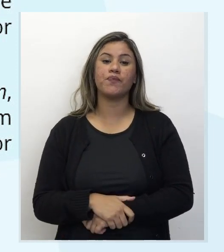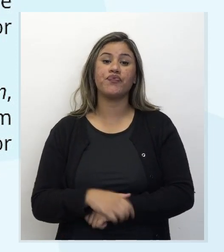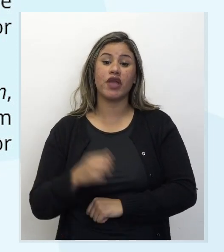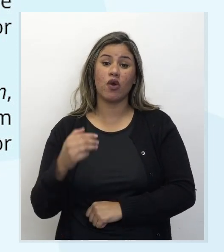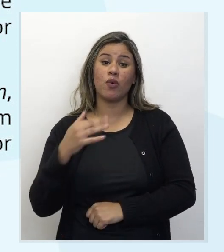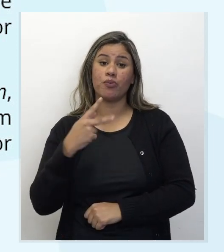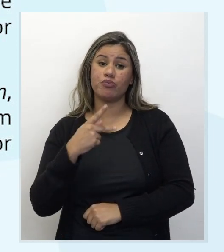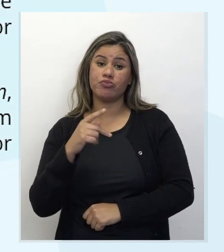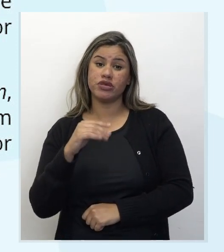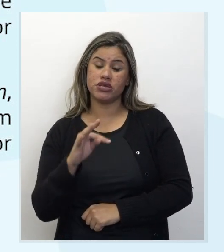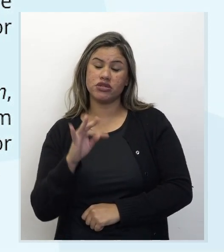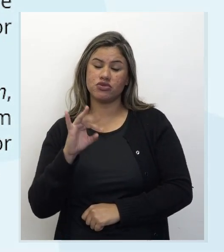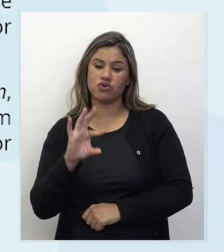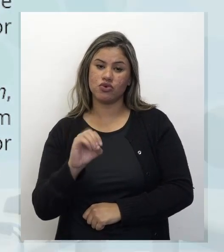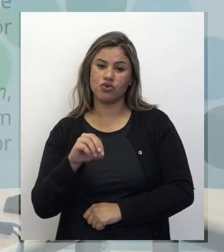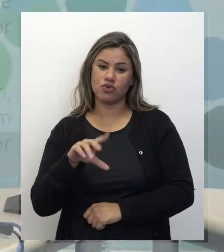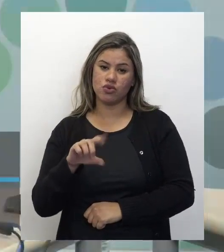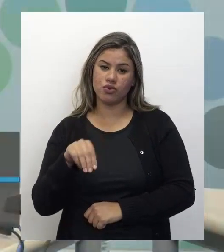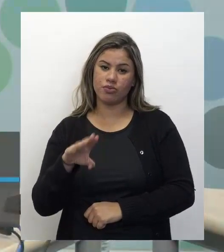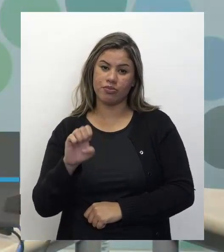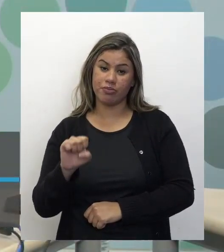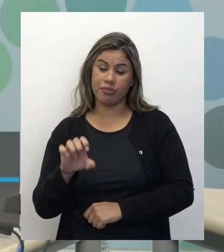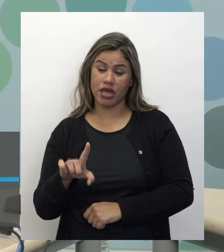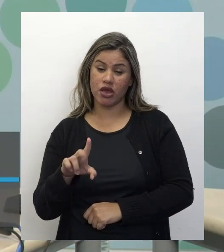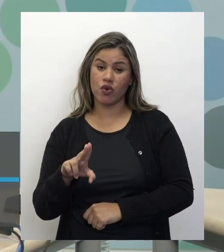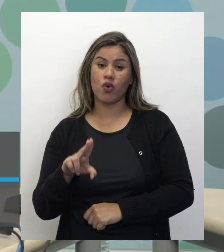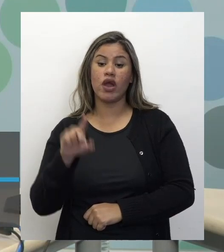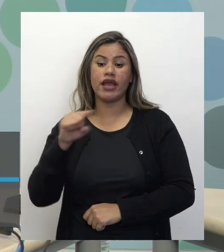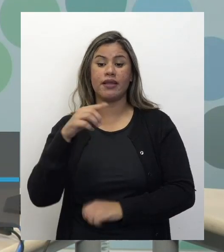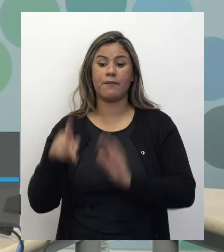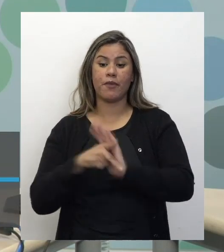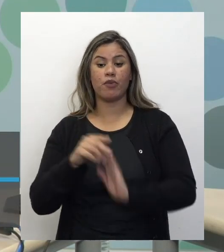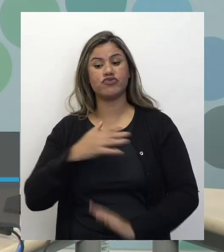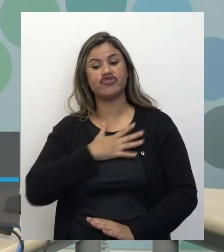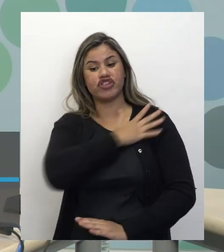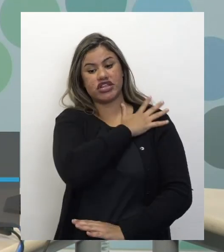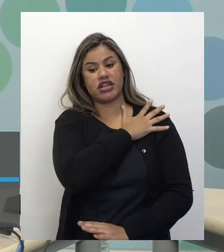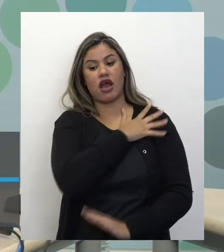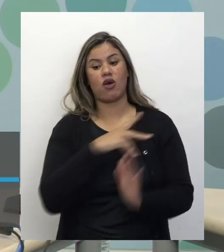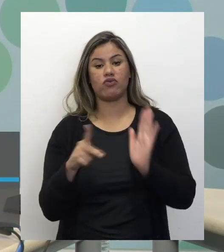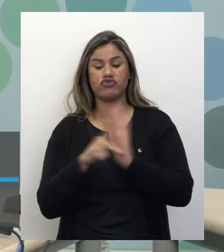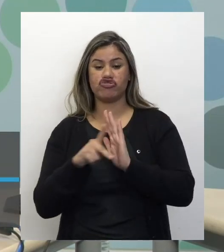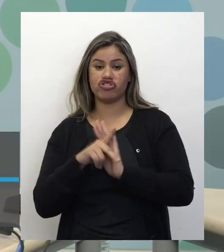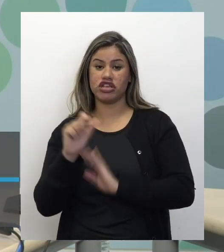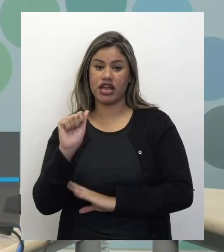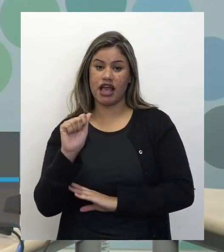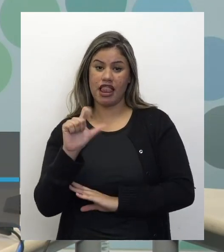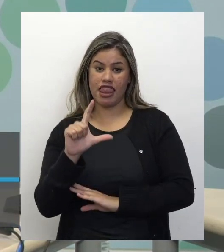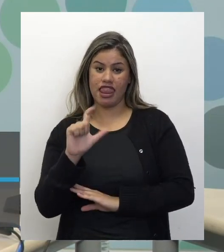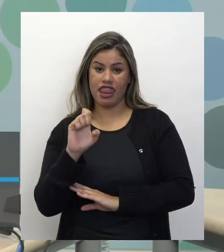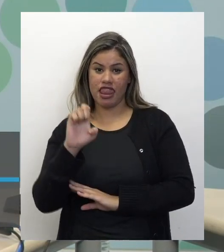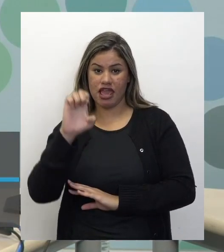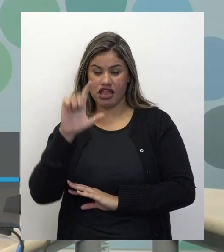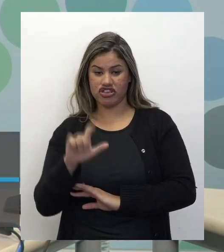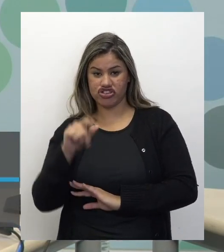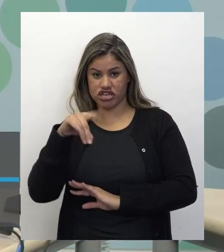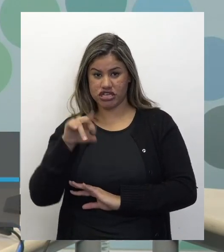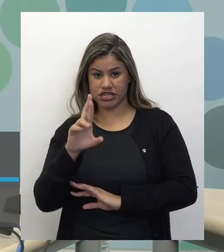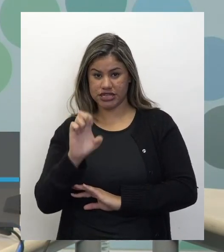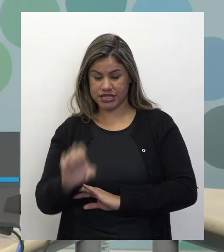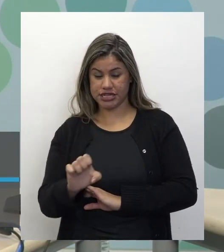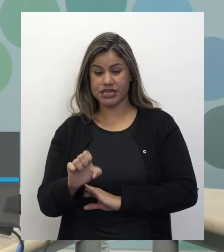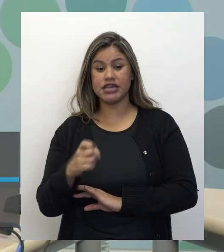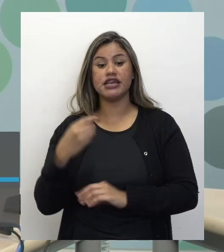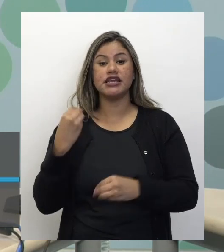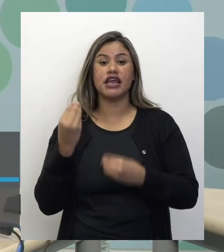tá? Quando Alexandre morre, já a gente fala disso um pouquinho melhor, ele assume, né, o Império de Alexandre é meio que dividido, e ele